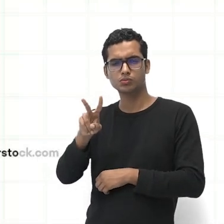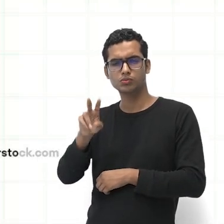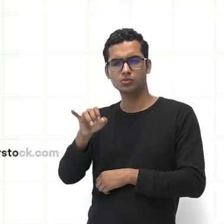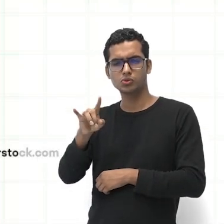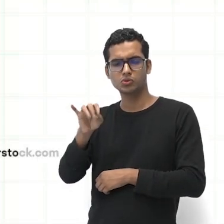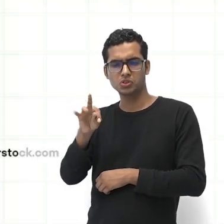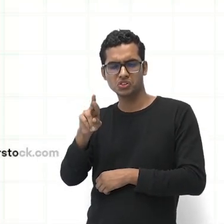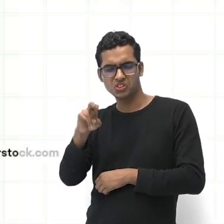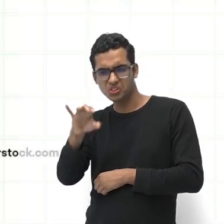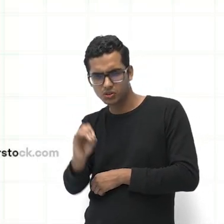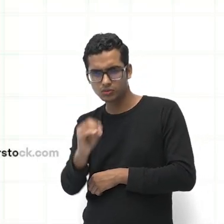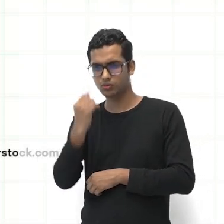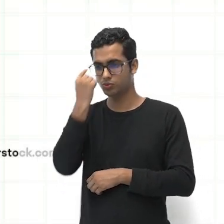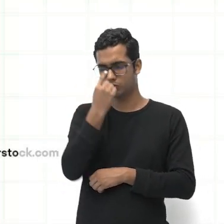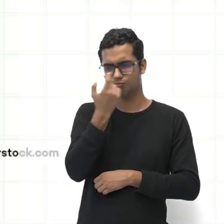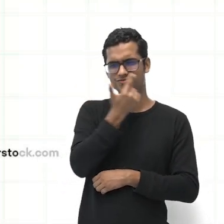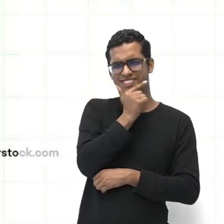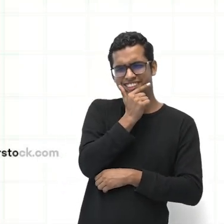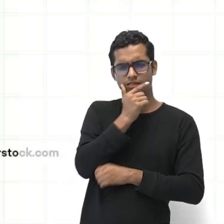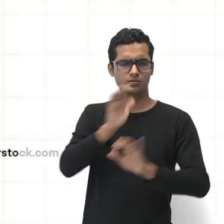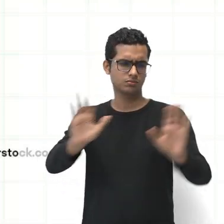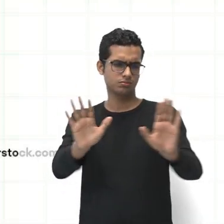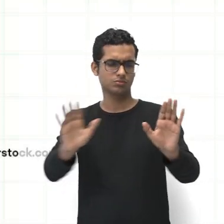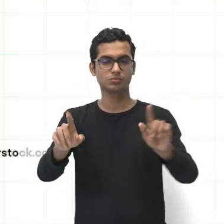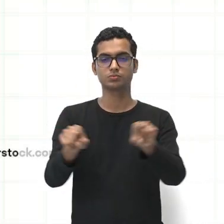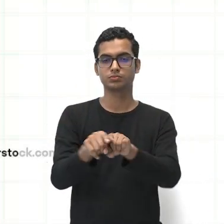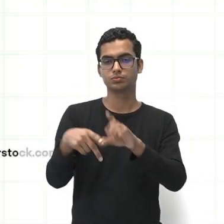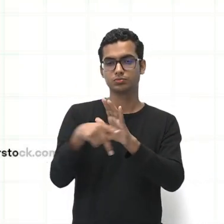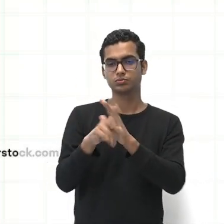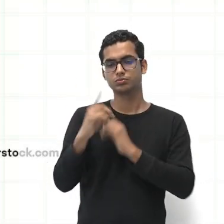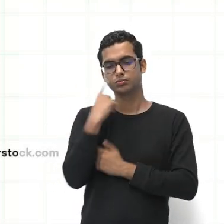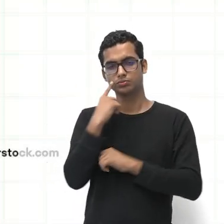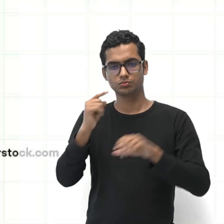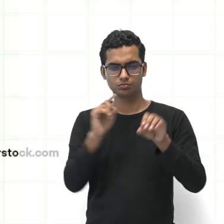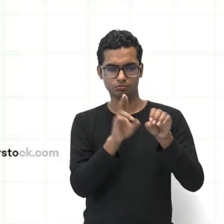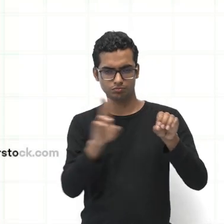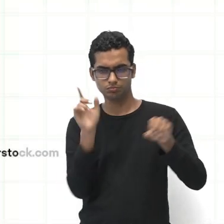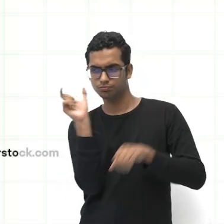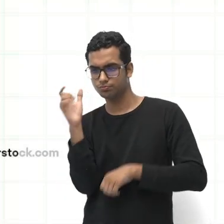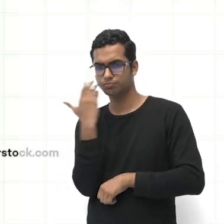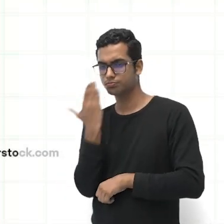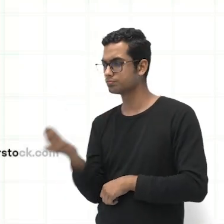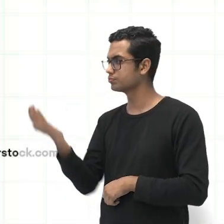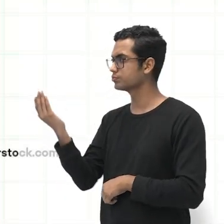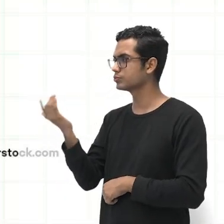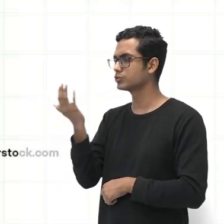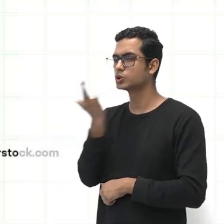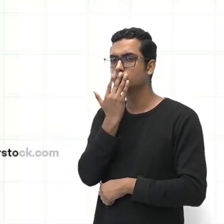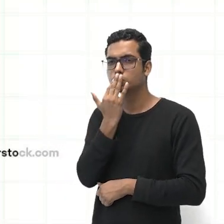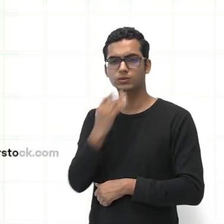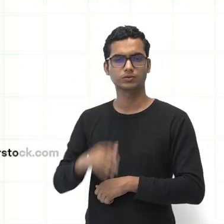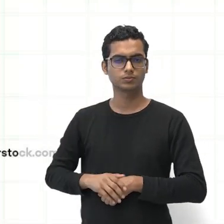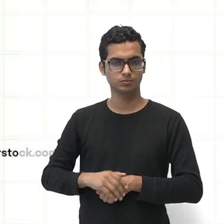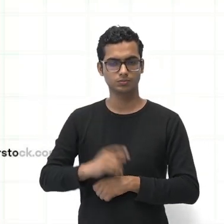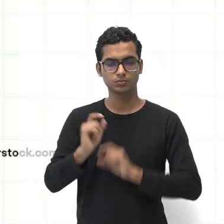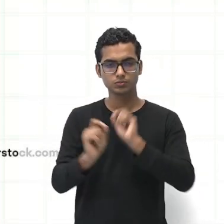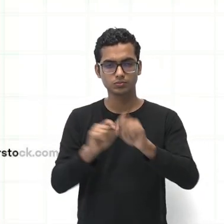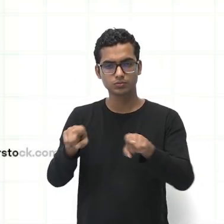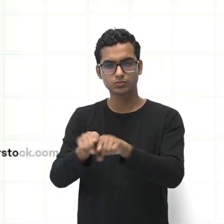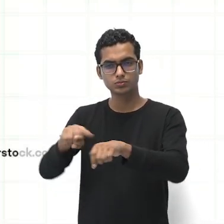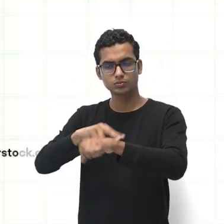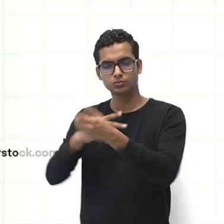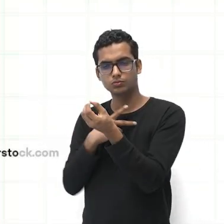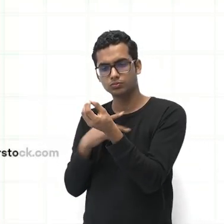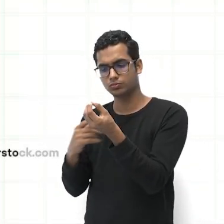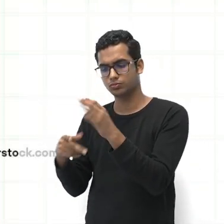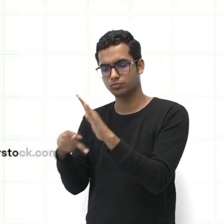acha graça? Não. O humor vítreo é uma substância